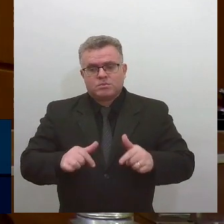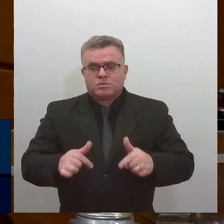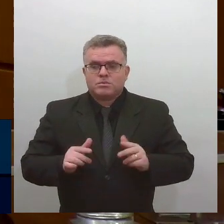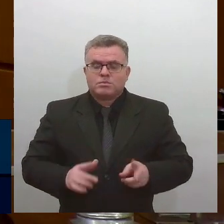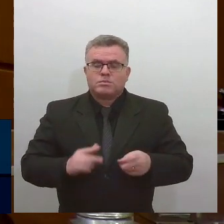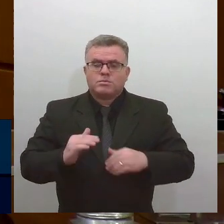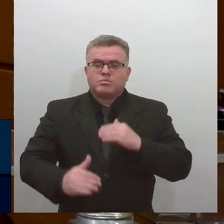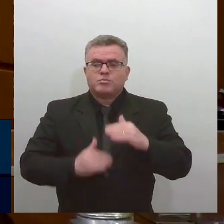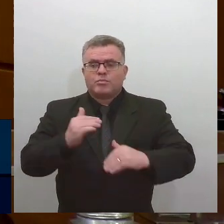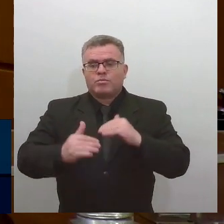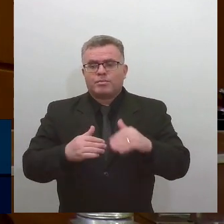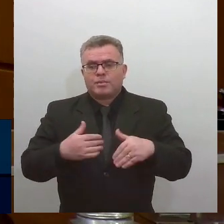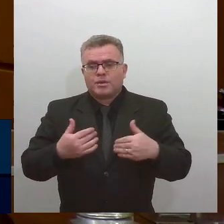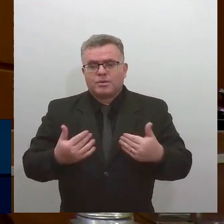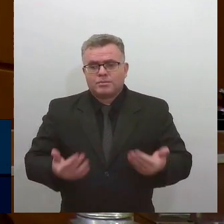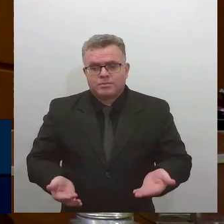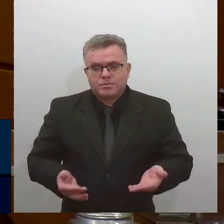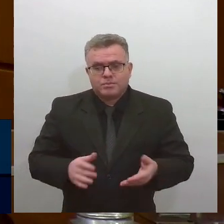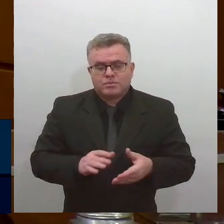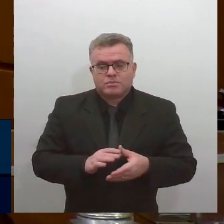eh de